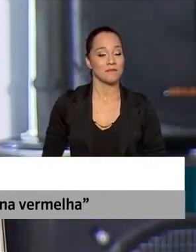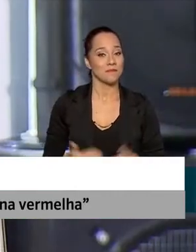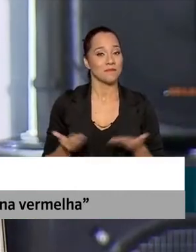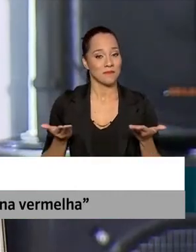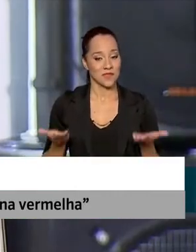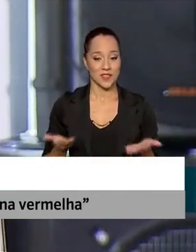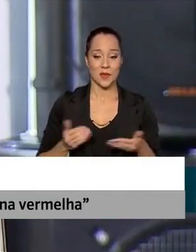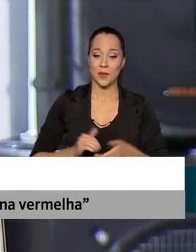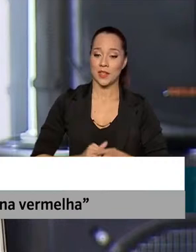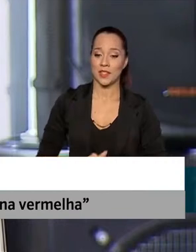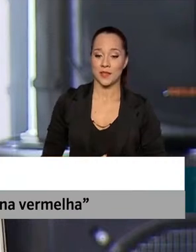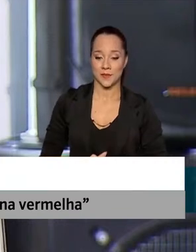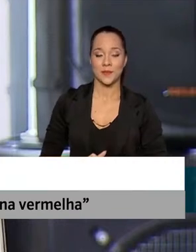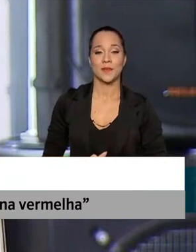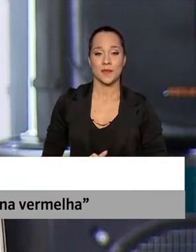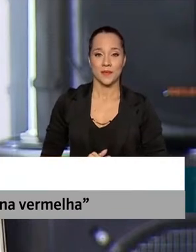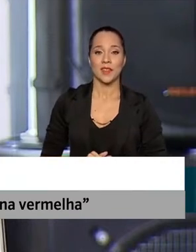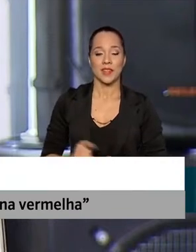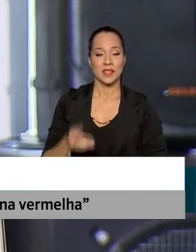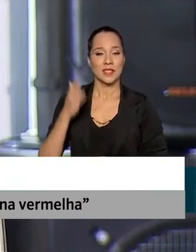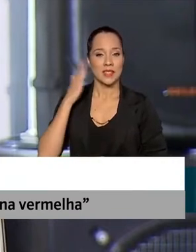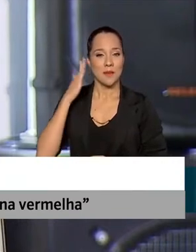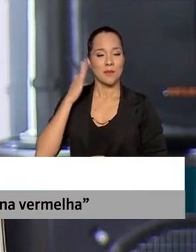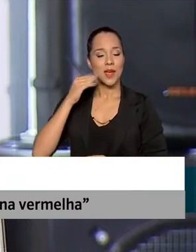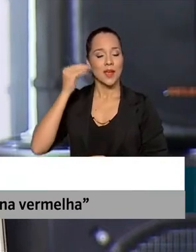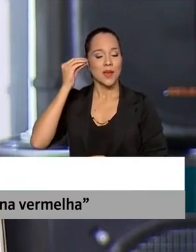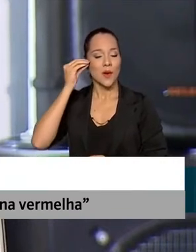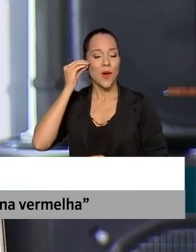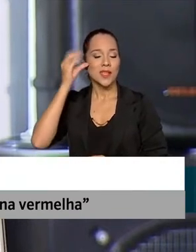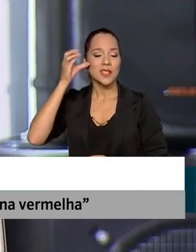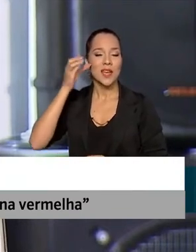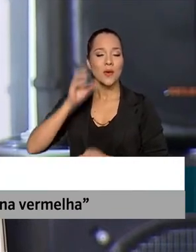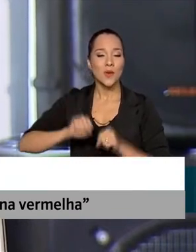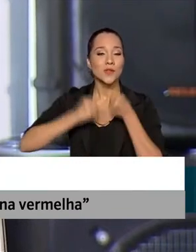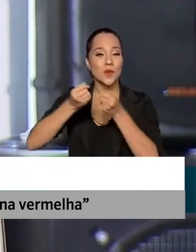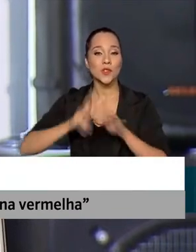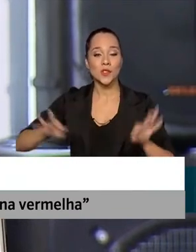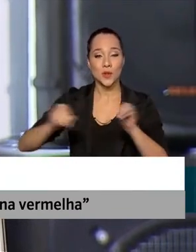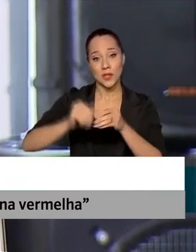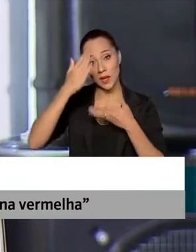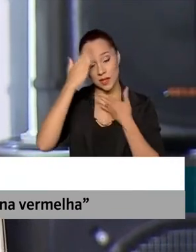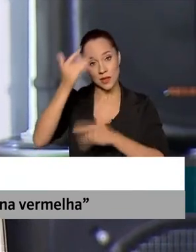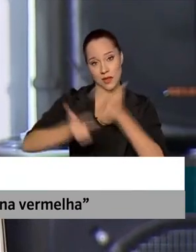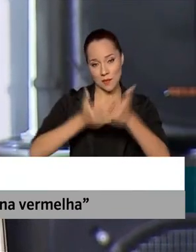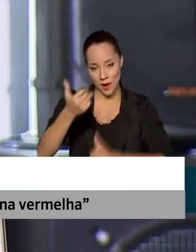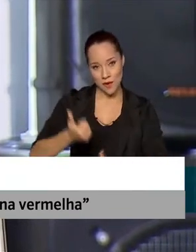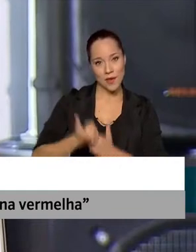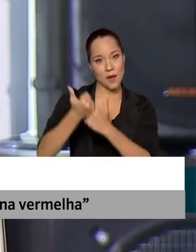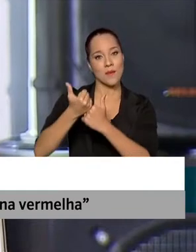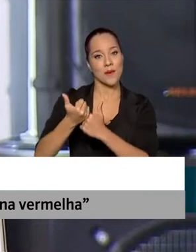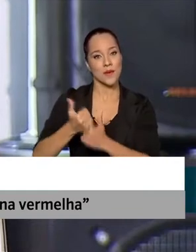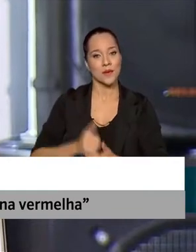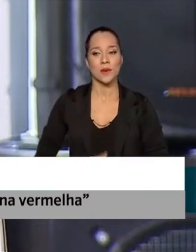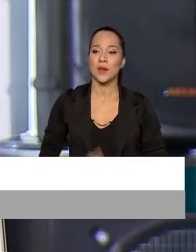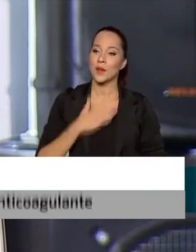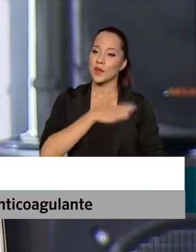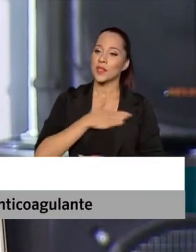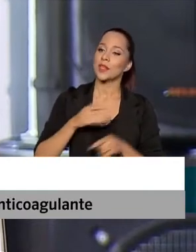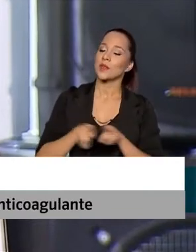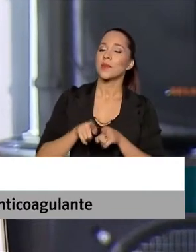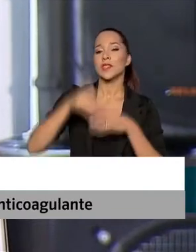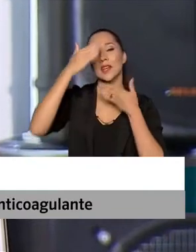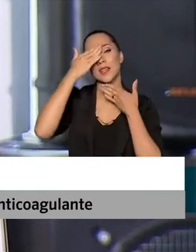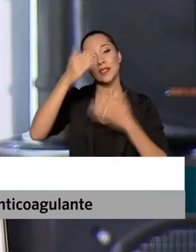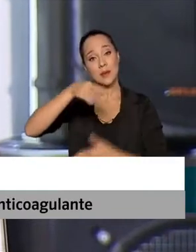Finalmente, cumpre-me reconhecer a dedicação de todos e agradecer o trabalho e apoio prestados. Gostaria de